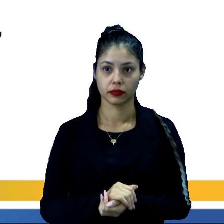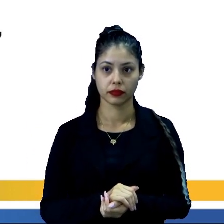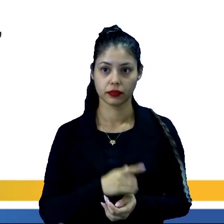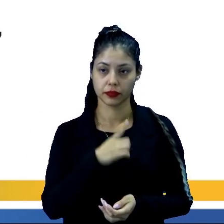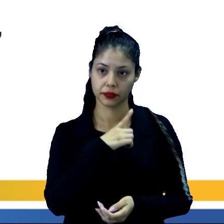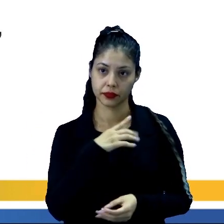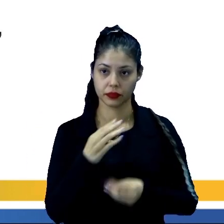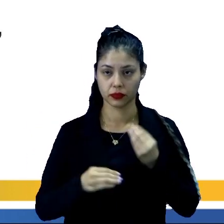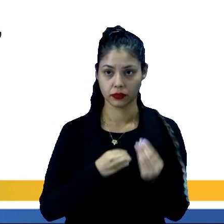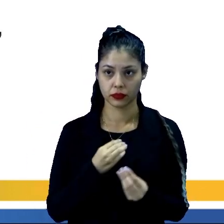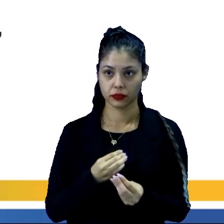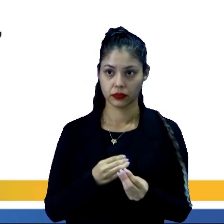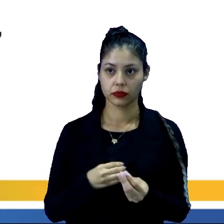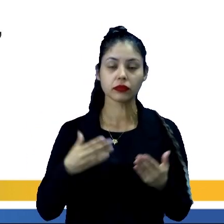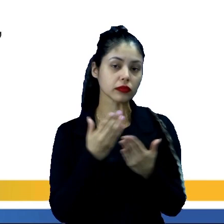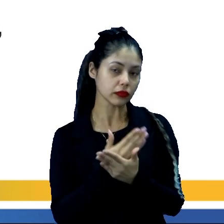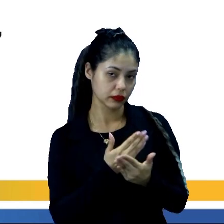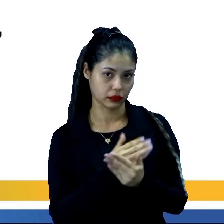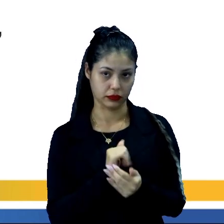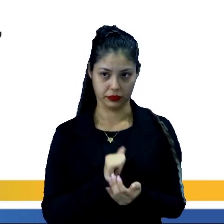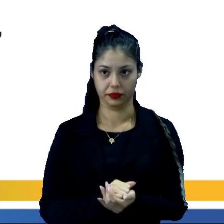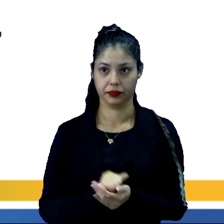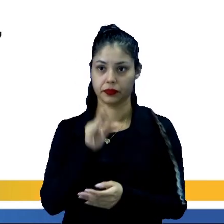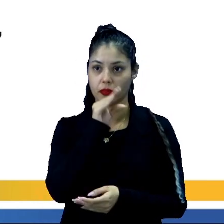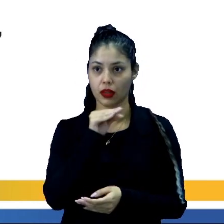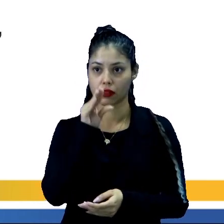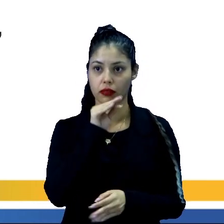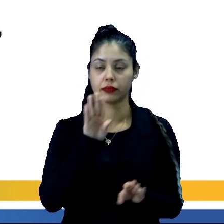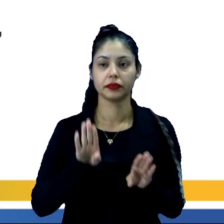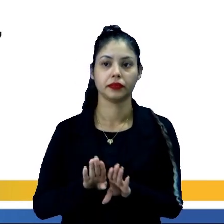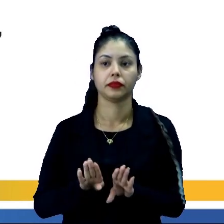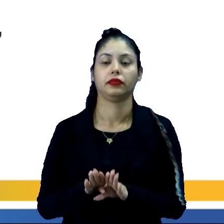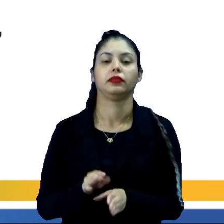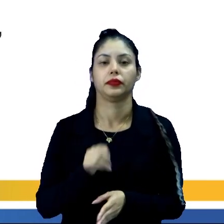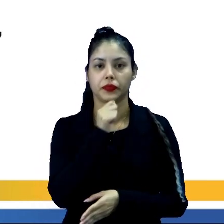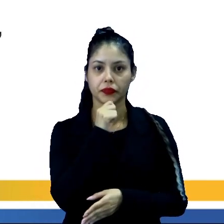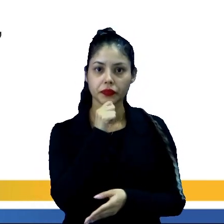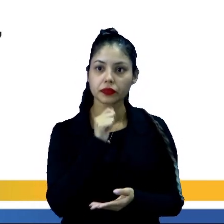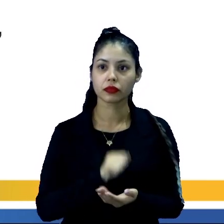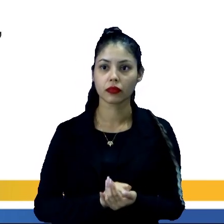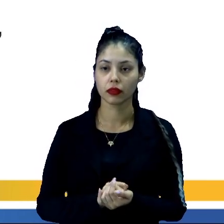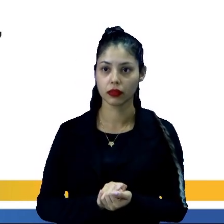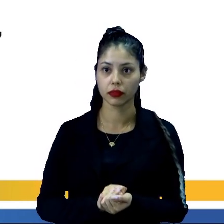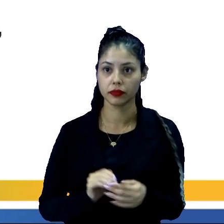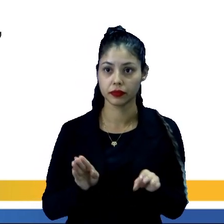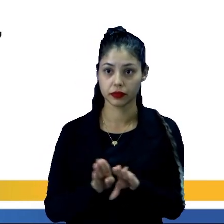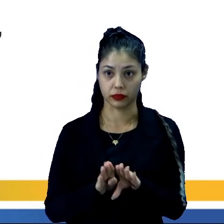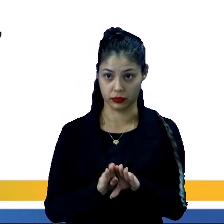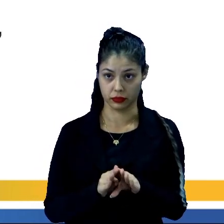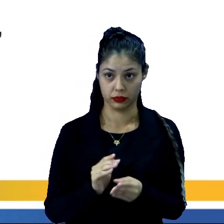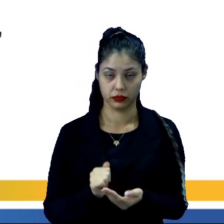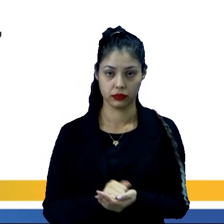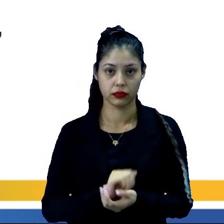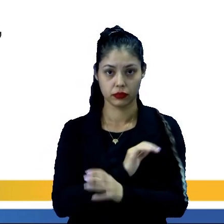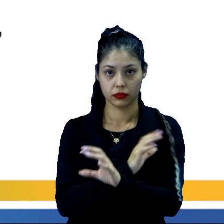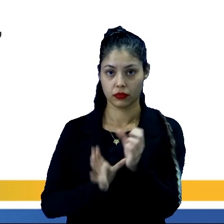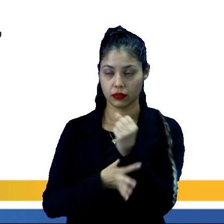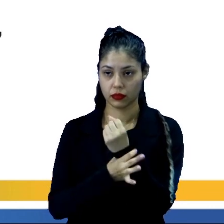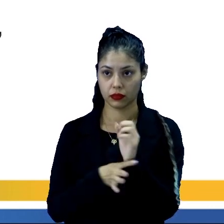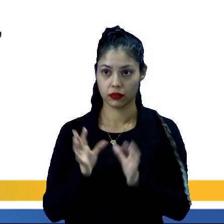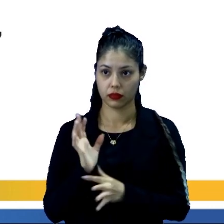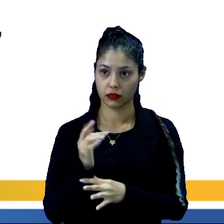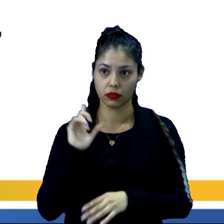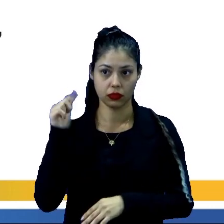Ela atua ali como lubrificante nos processos de mastigação, deglutição excreção e nas articulações,